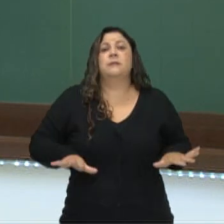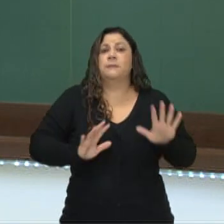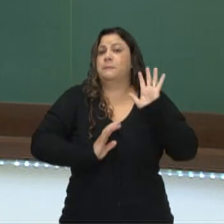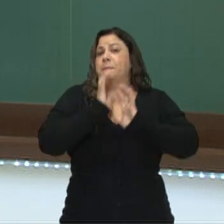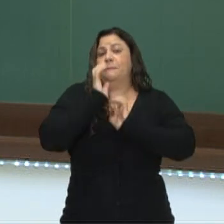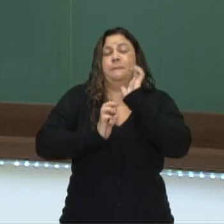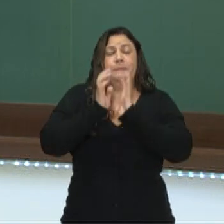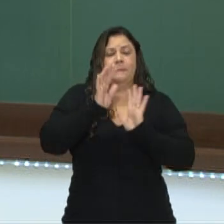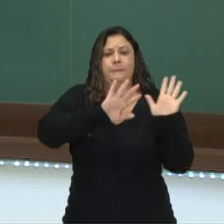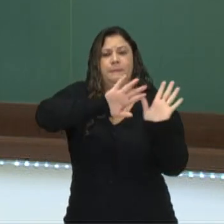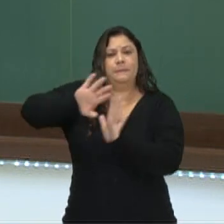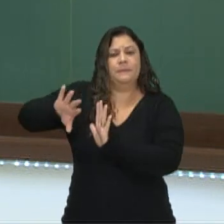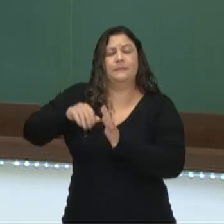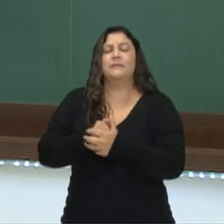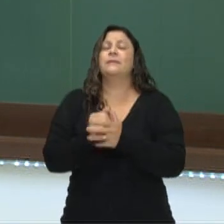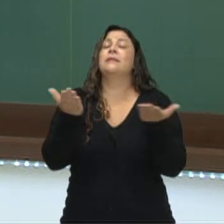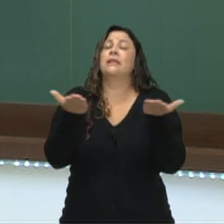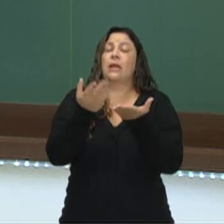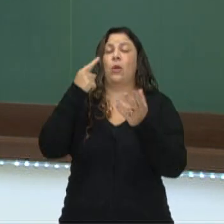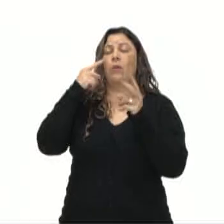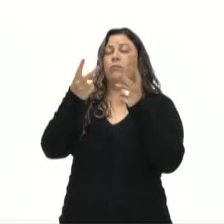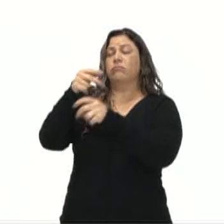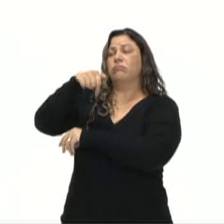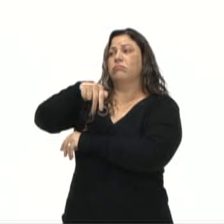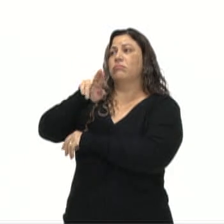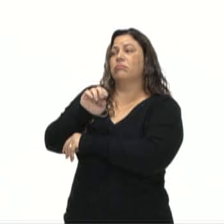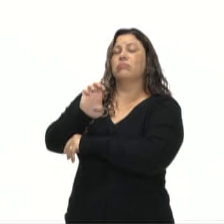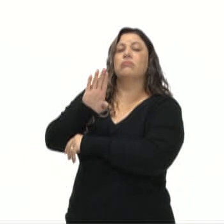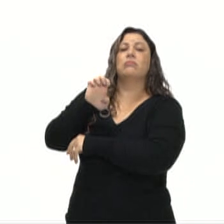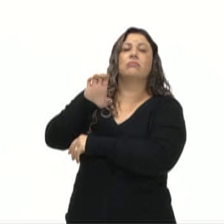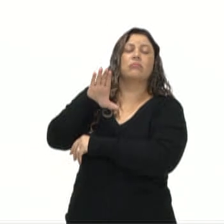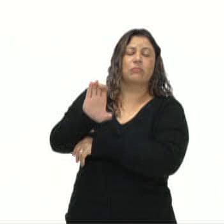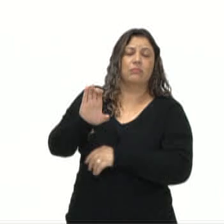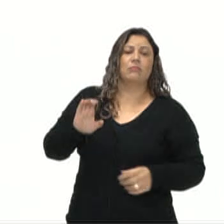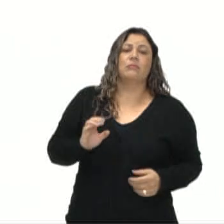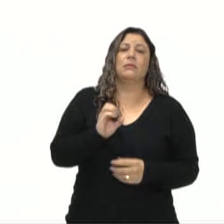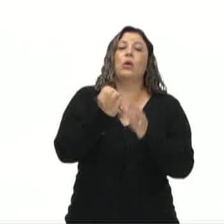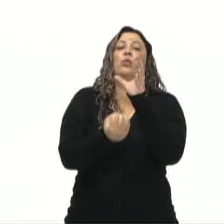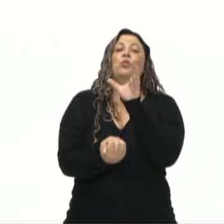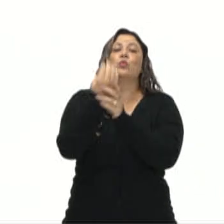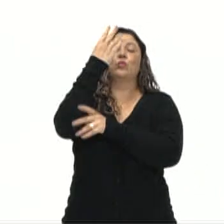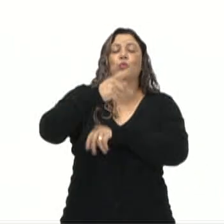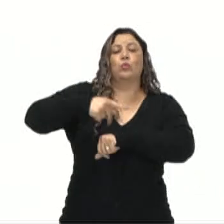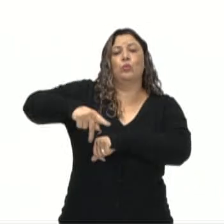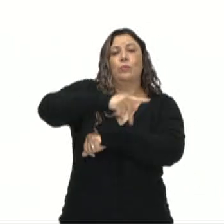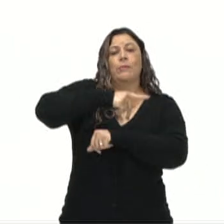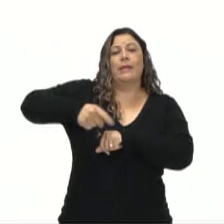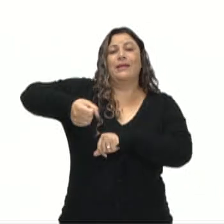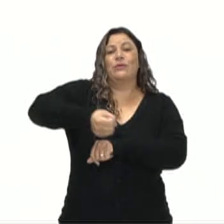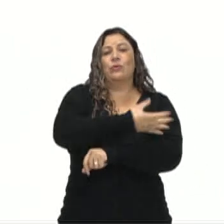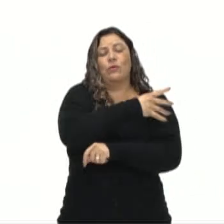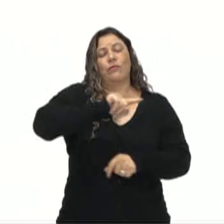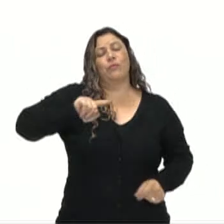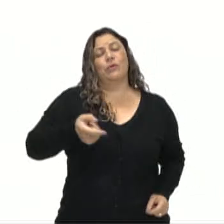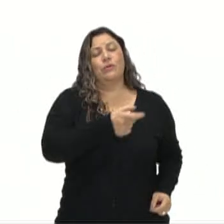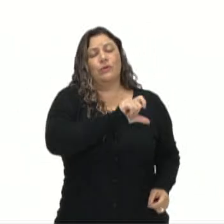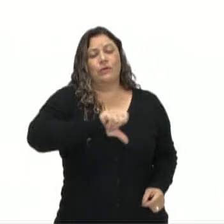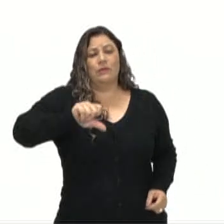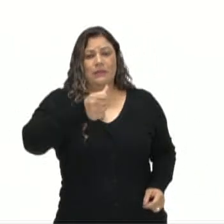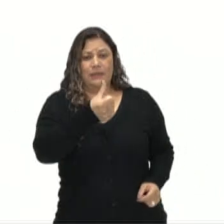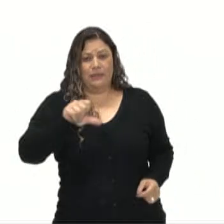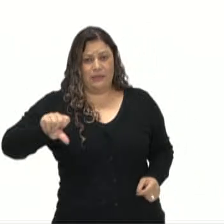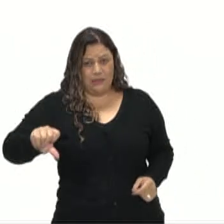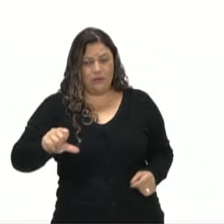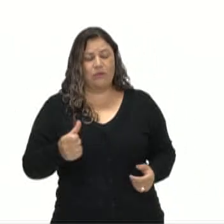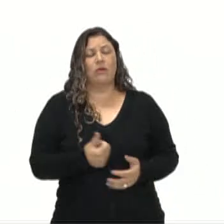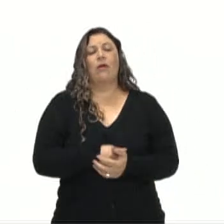brigar, que é Quebec, é o que a gente vai ver aqui. Surgimento de um novo país, tá? Em 1969, o francês é reconhecido